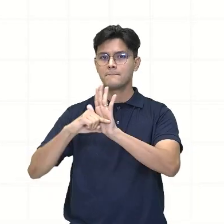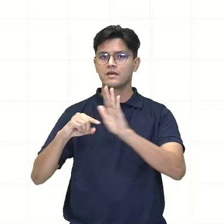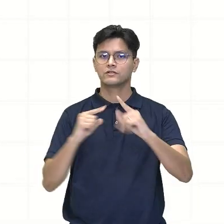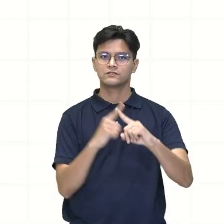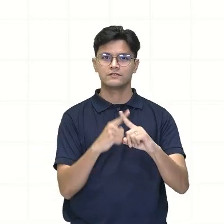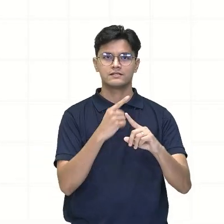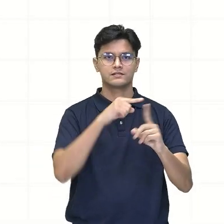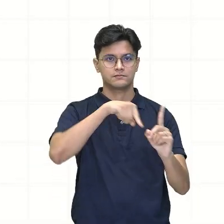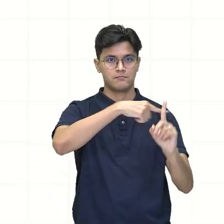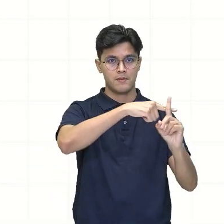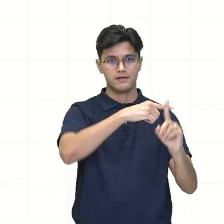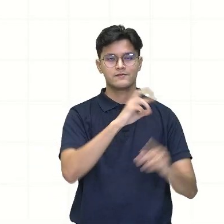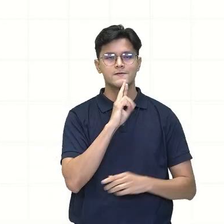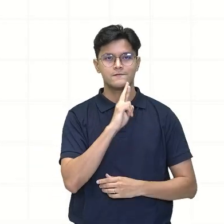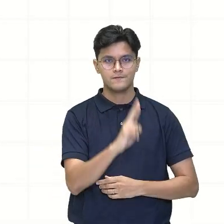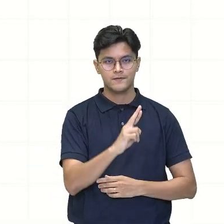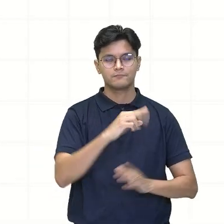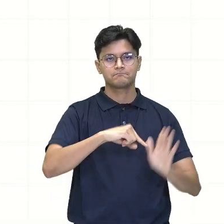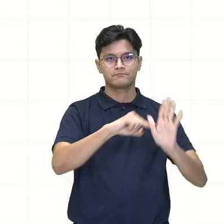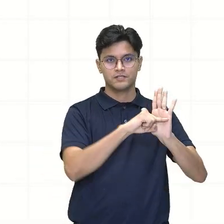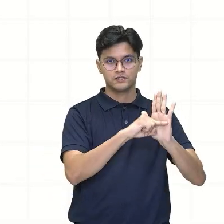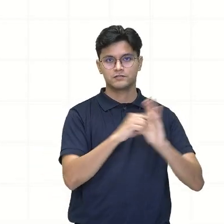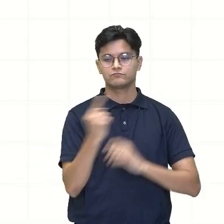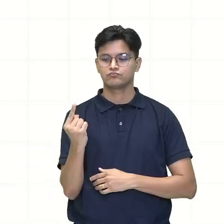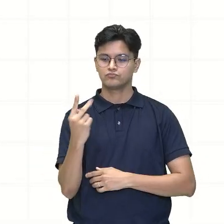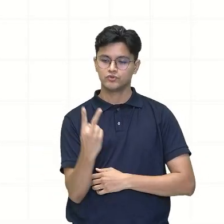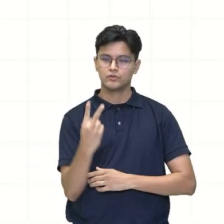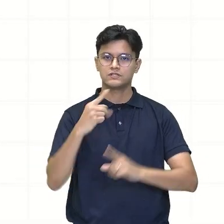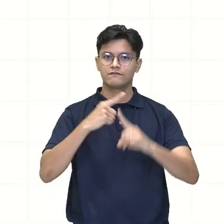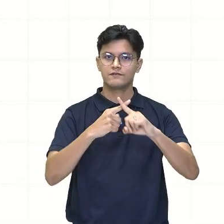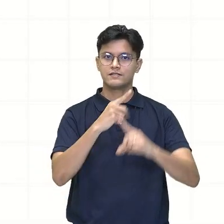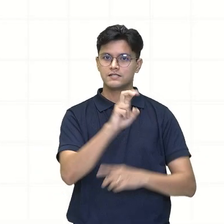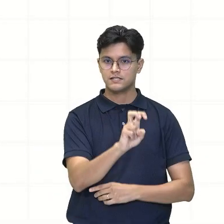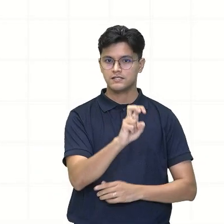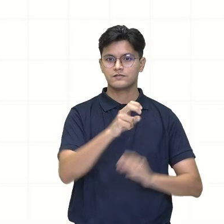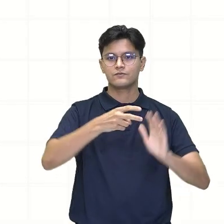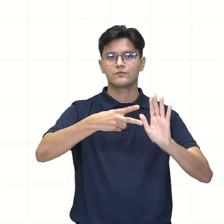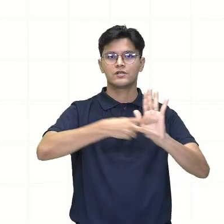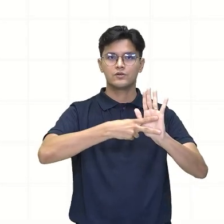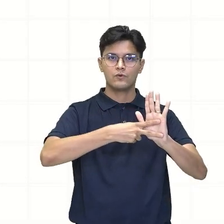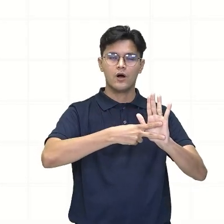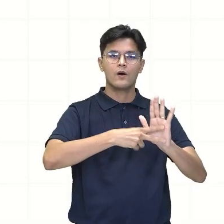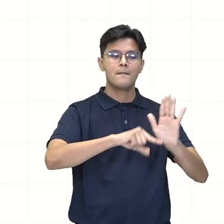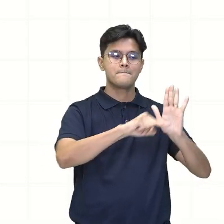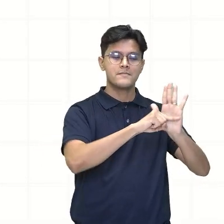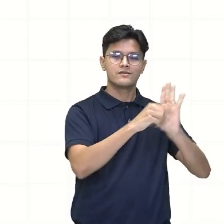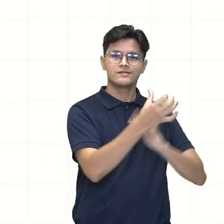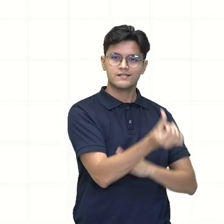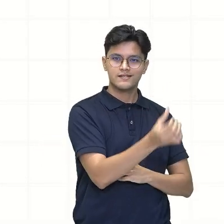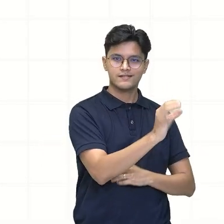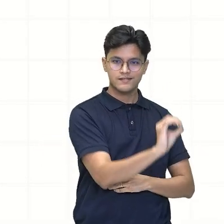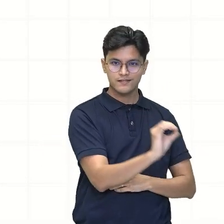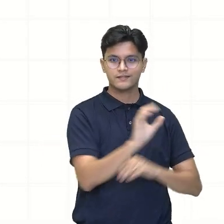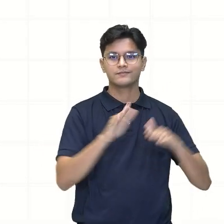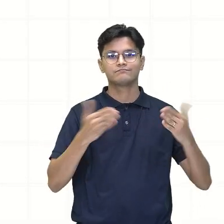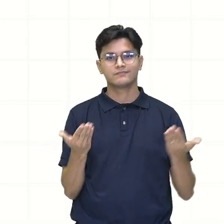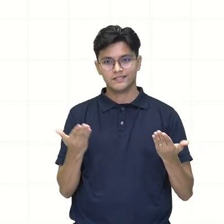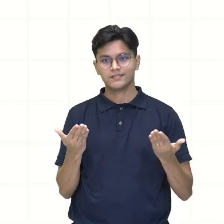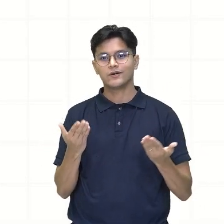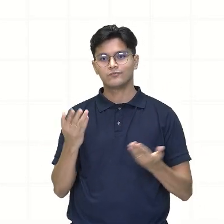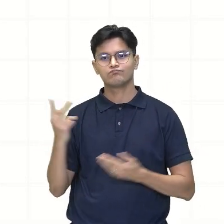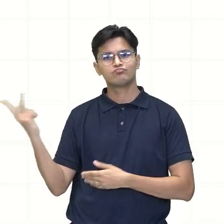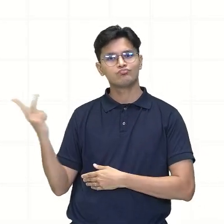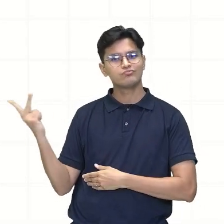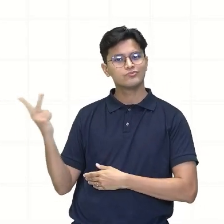ser negativo, e 12 vezes 5 também é menos 60. Ou seja, nos dois casos, a gente